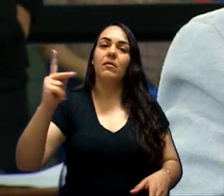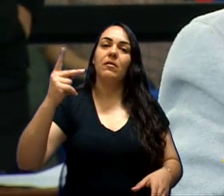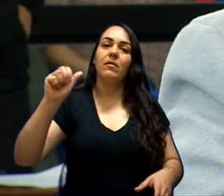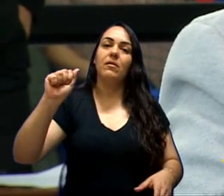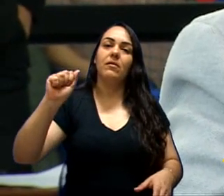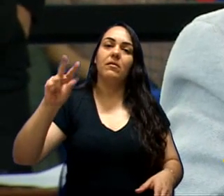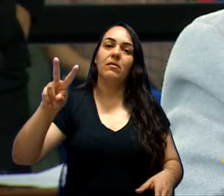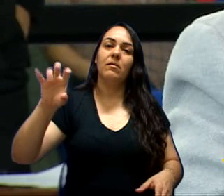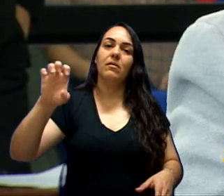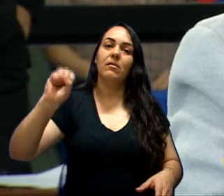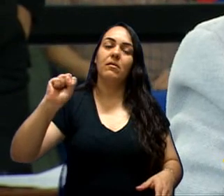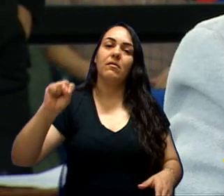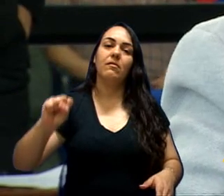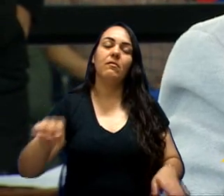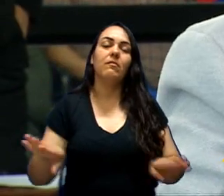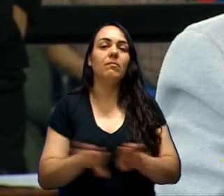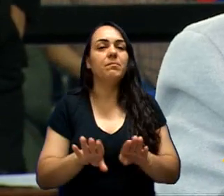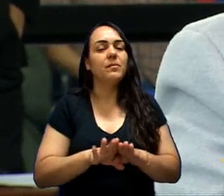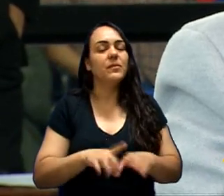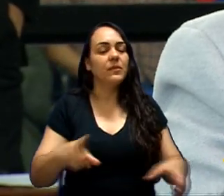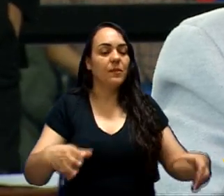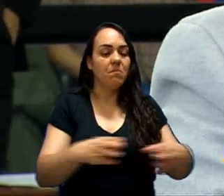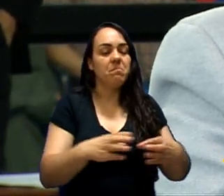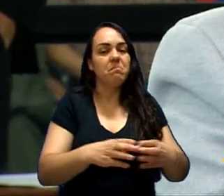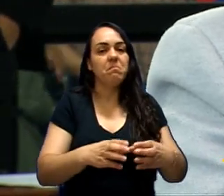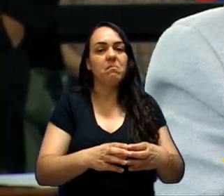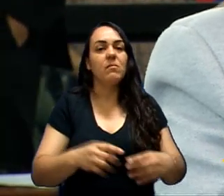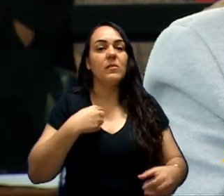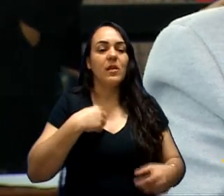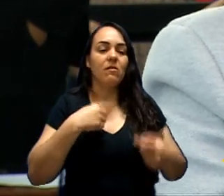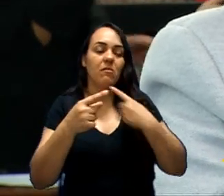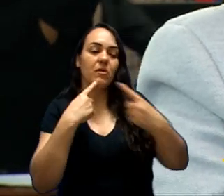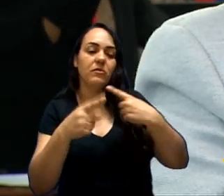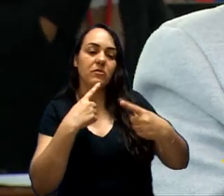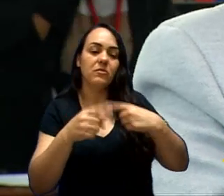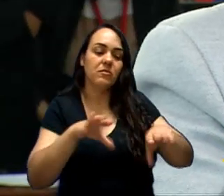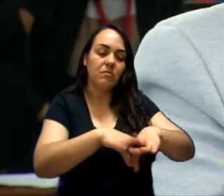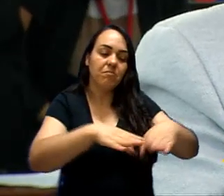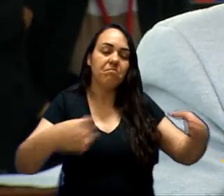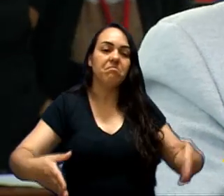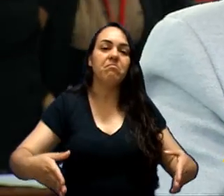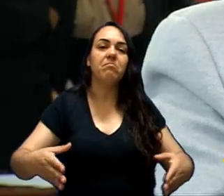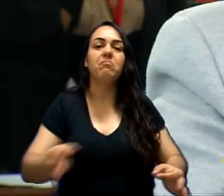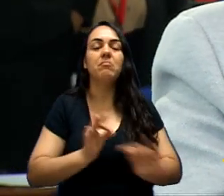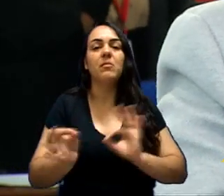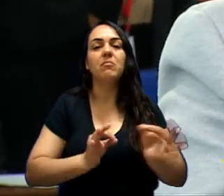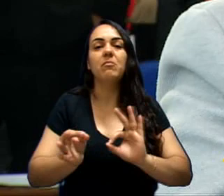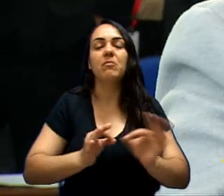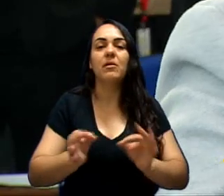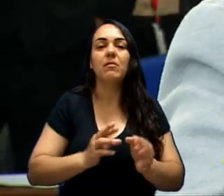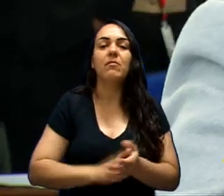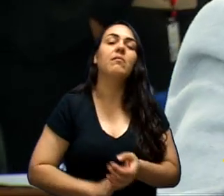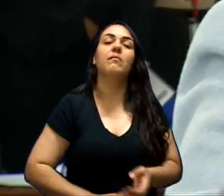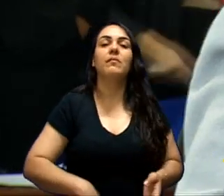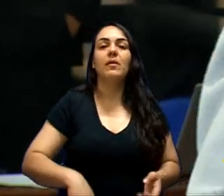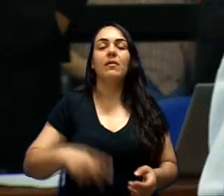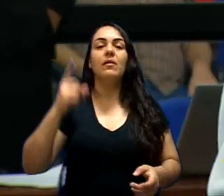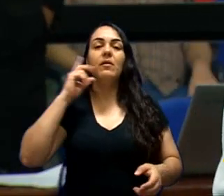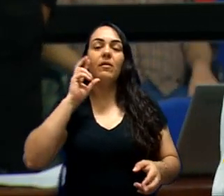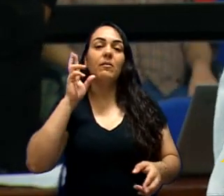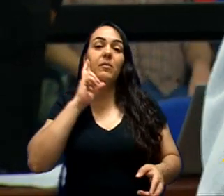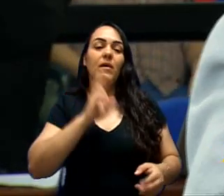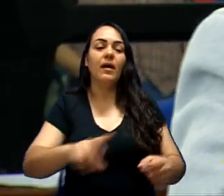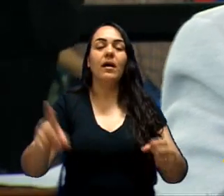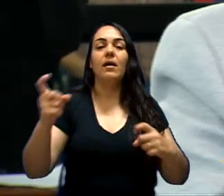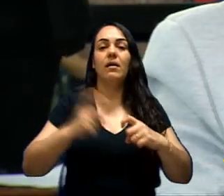dentro da mesa, Vossa Excelência estava do meu lado, eu dizia o seguinte: o projeto do Dr. Hélio brasileiro não pode ser